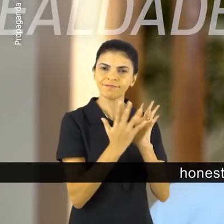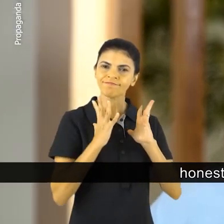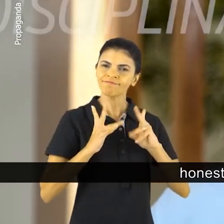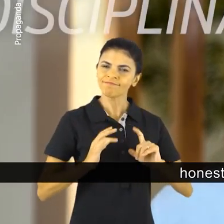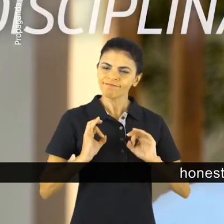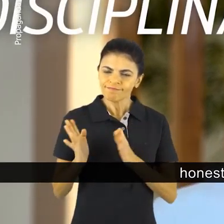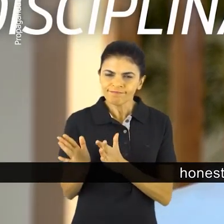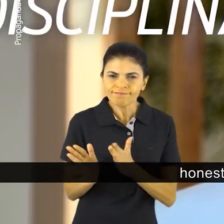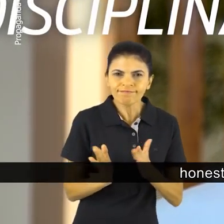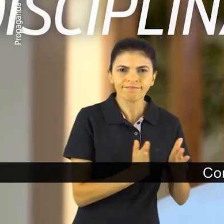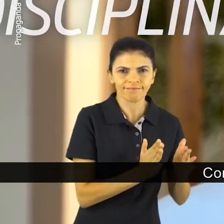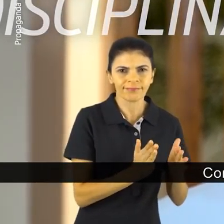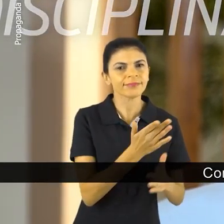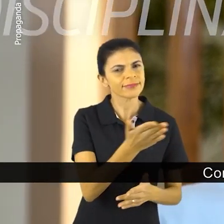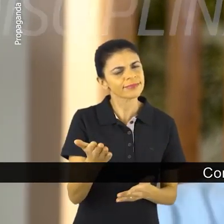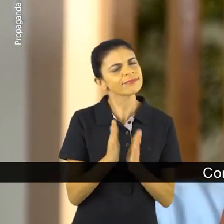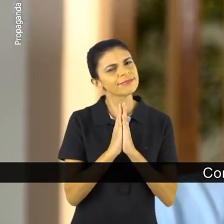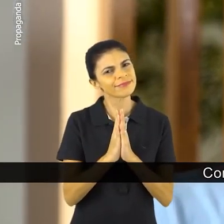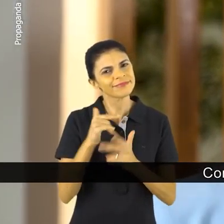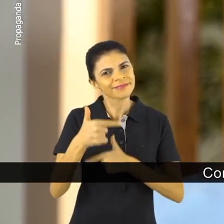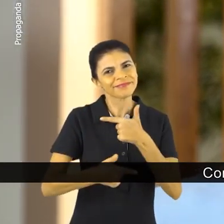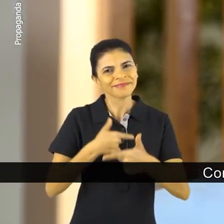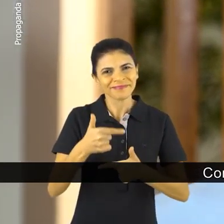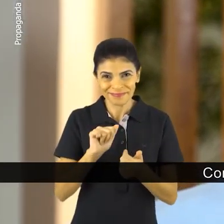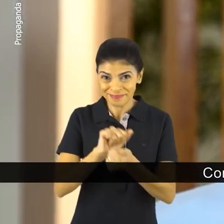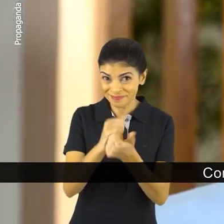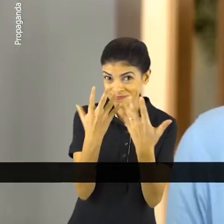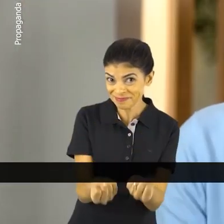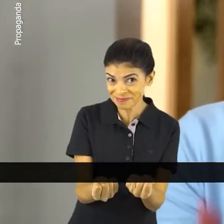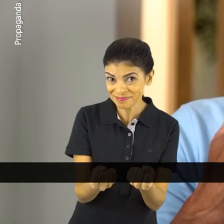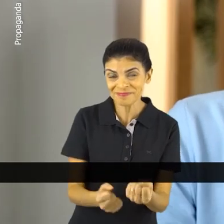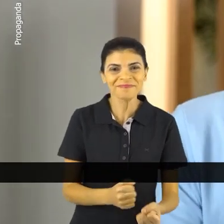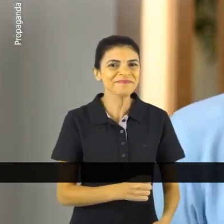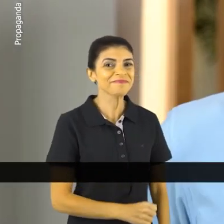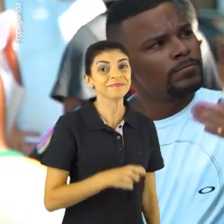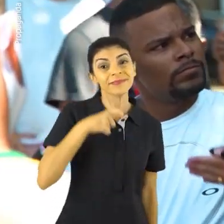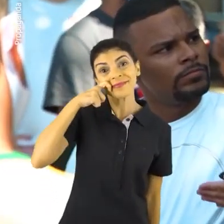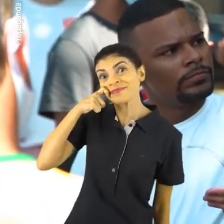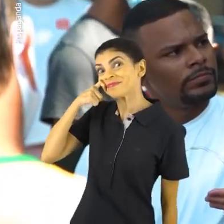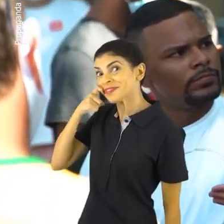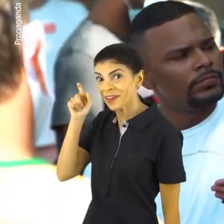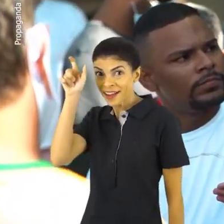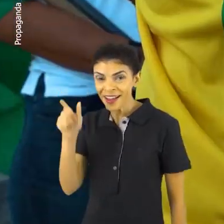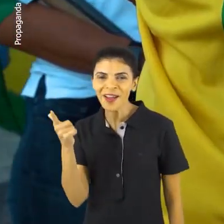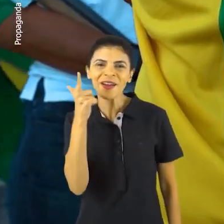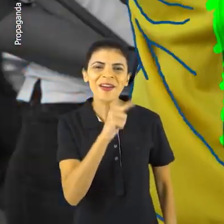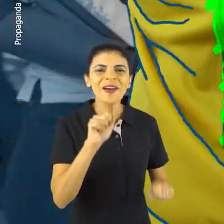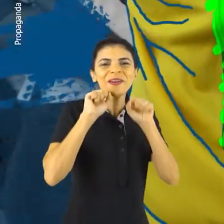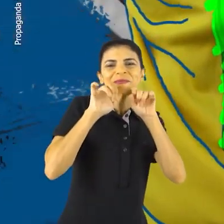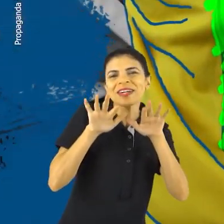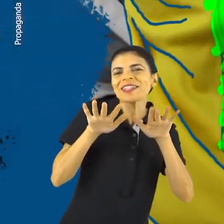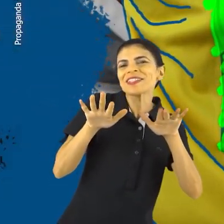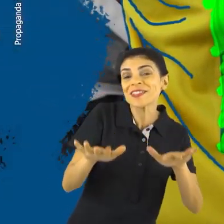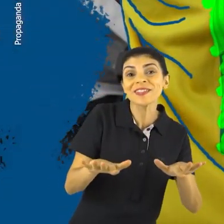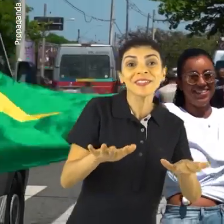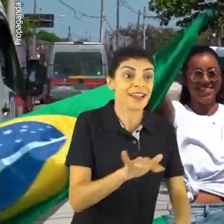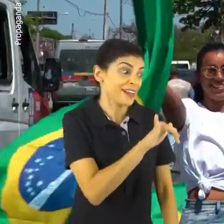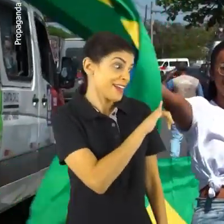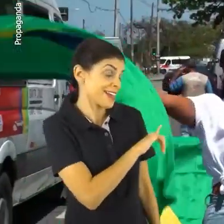lealdade e muita disciplina. Conto com você nessa travessia. Vamos juntos?